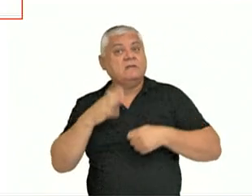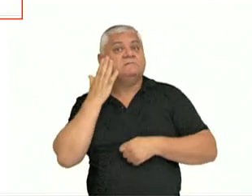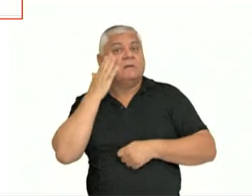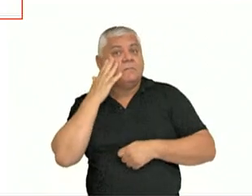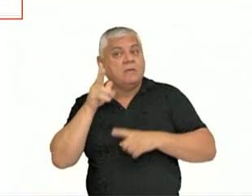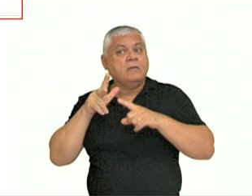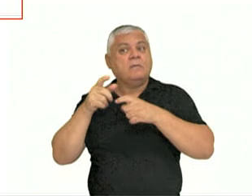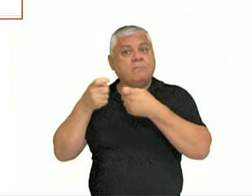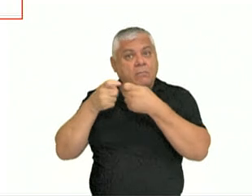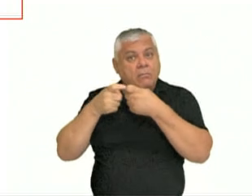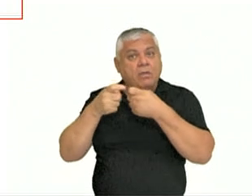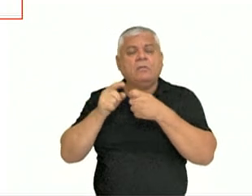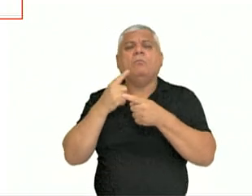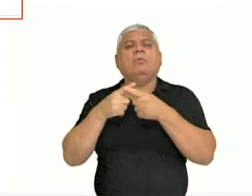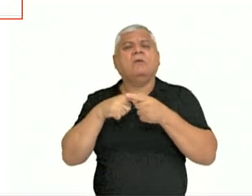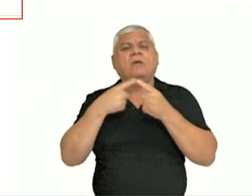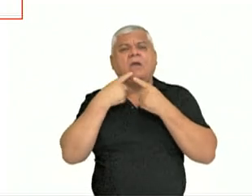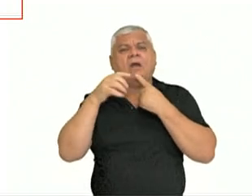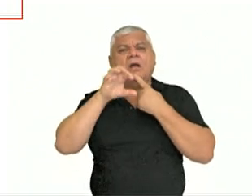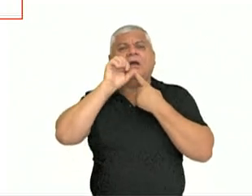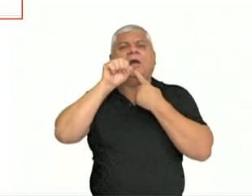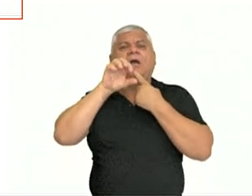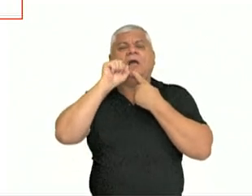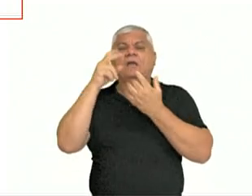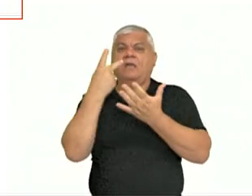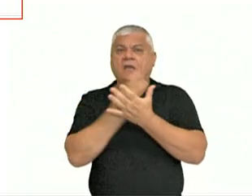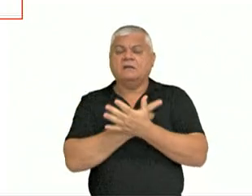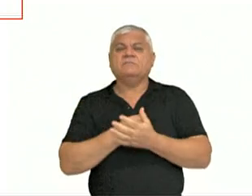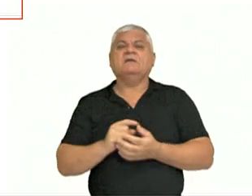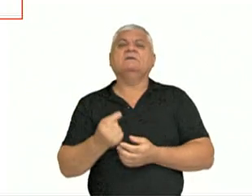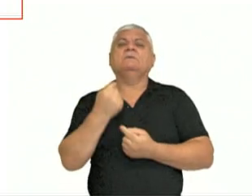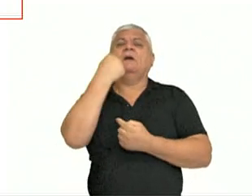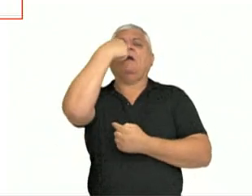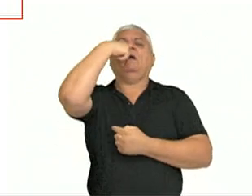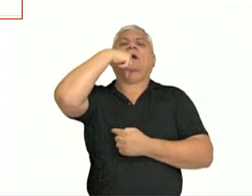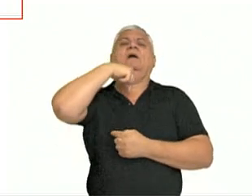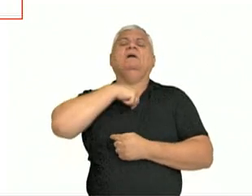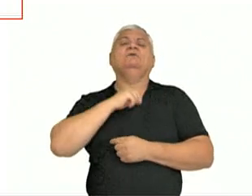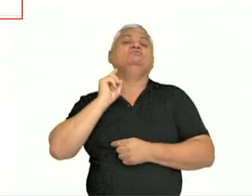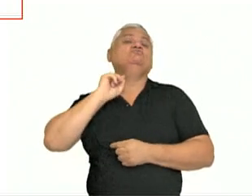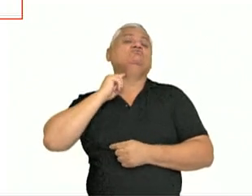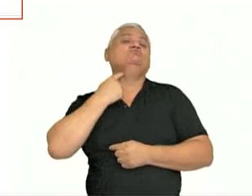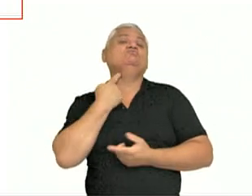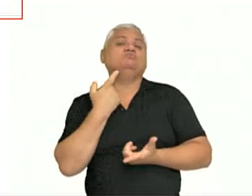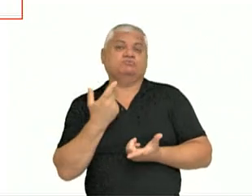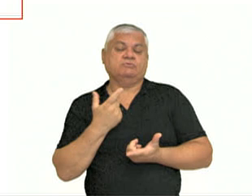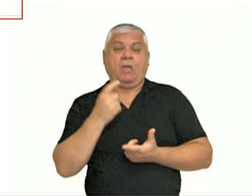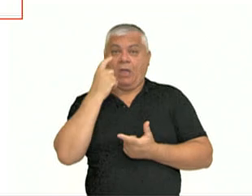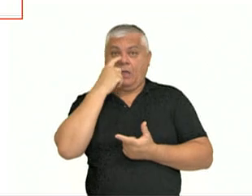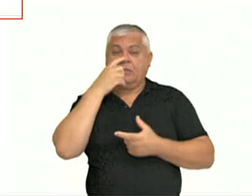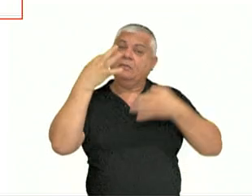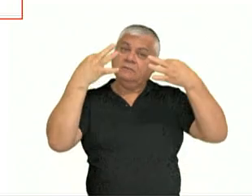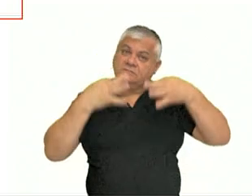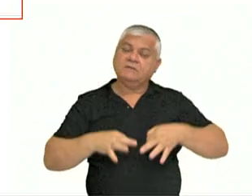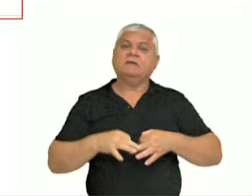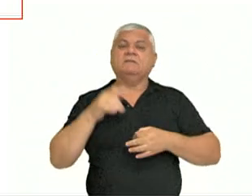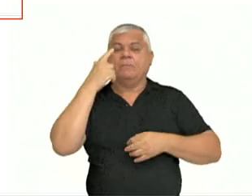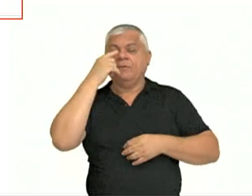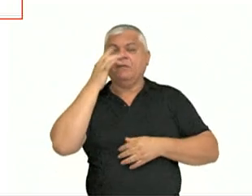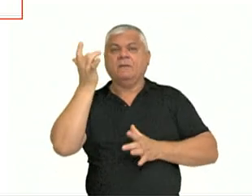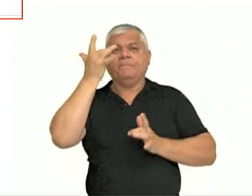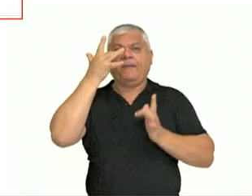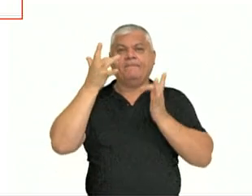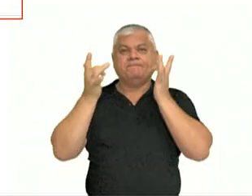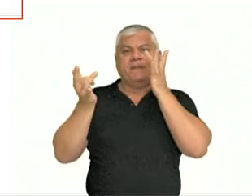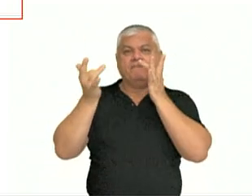ar à medida que as sujeirinhas, as poeiras vão ficando presas a esses pelos e a esse muco